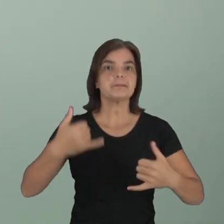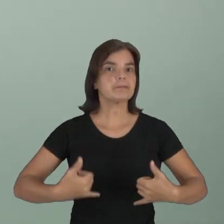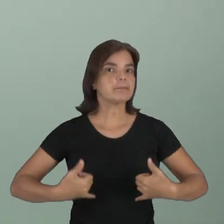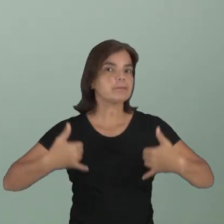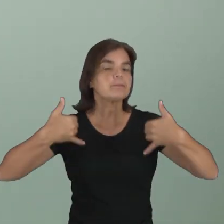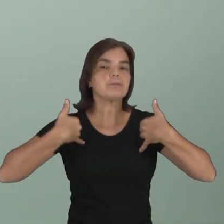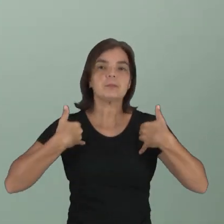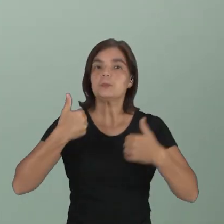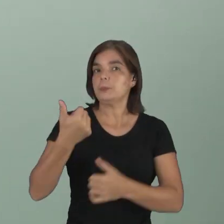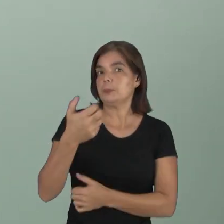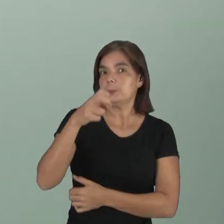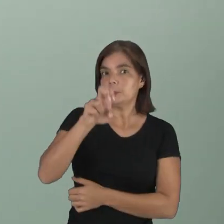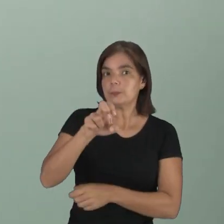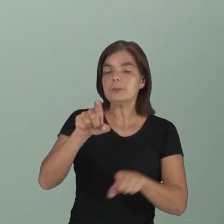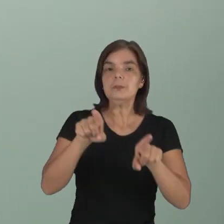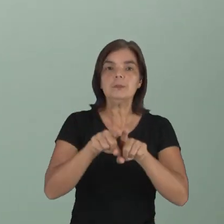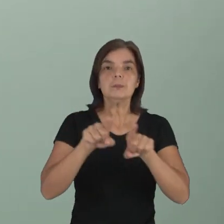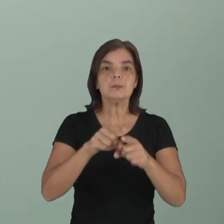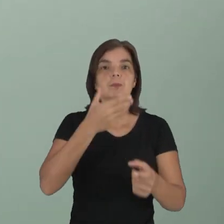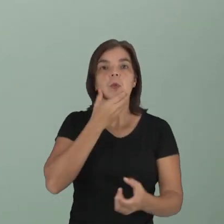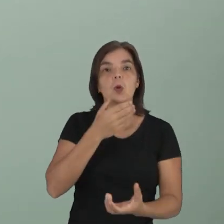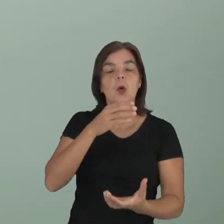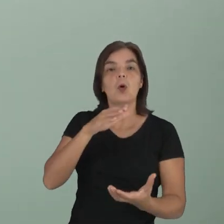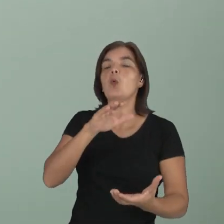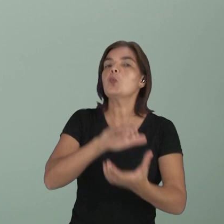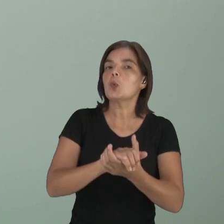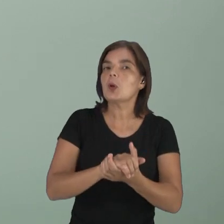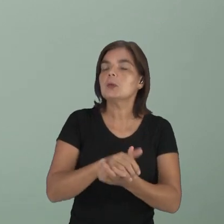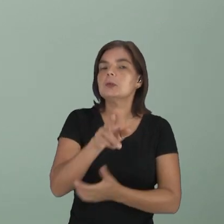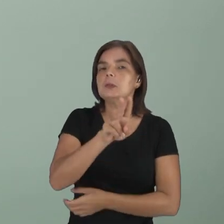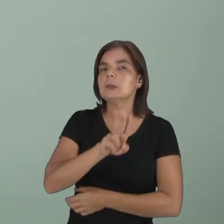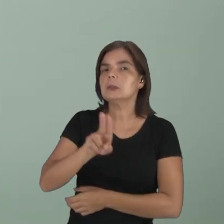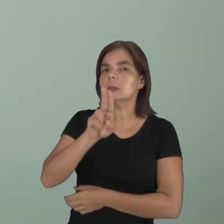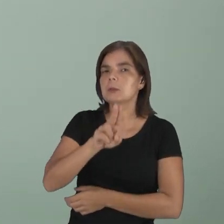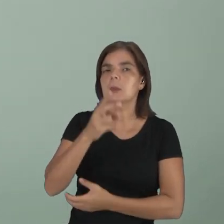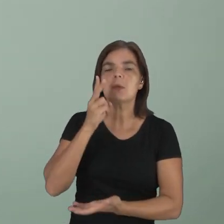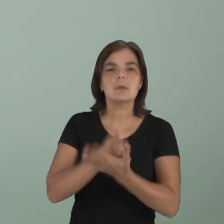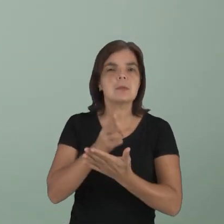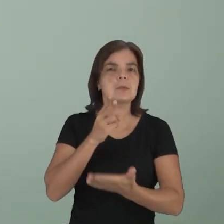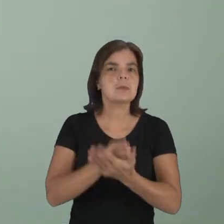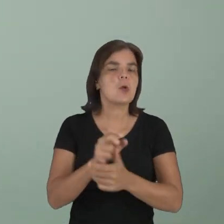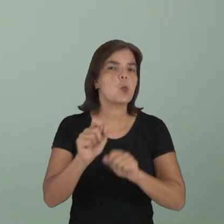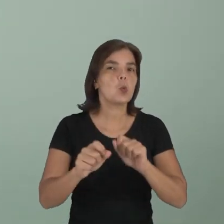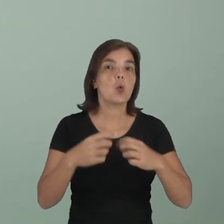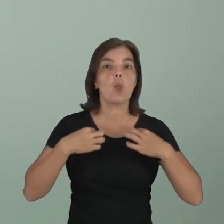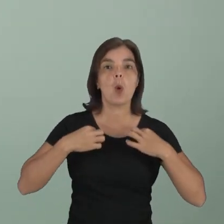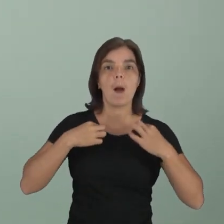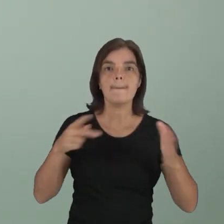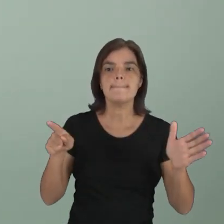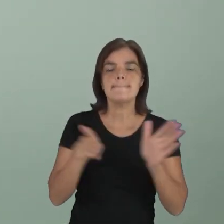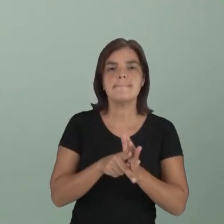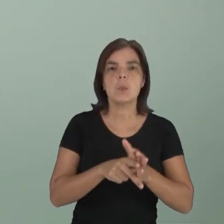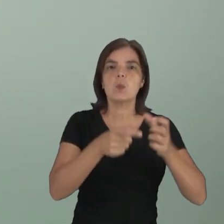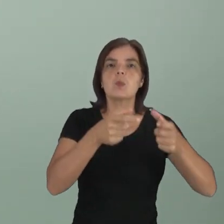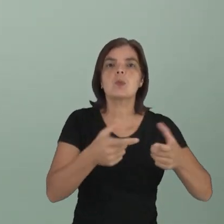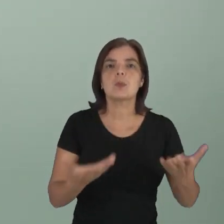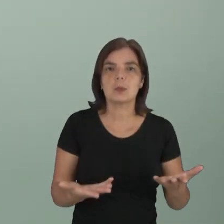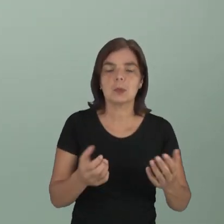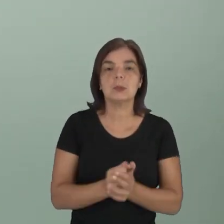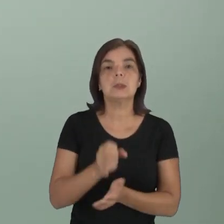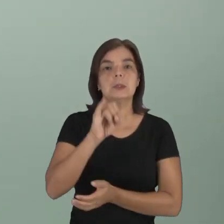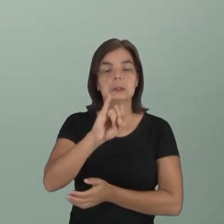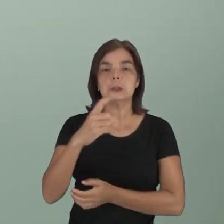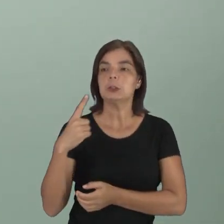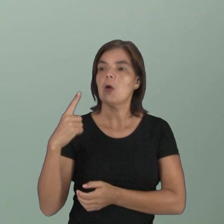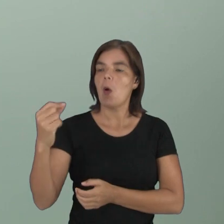aniversário de 15 anos, se você vai a um casamento, geralmente você procura uma roupa apropriada àquele contexto. Se você